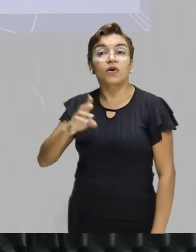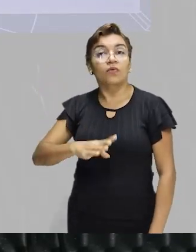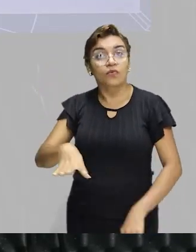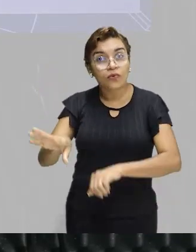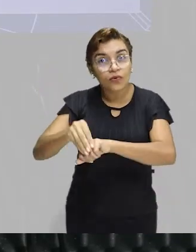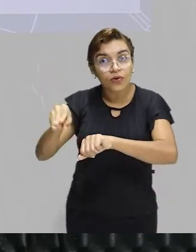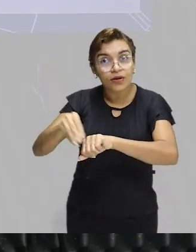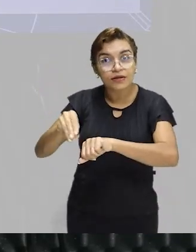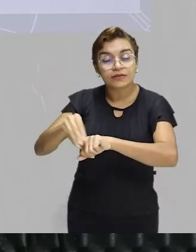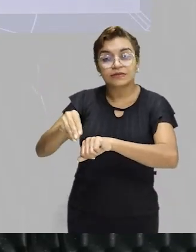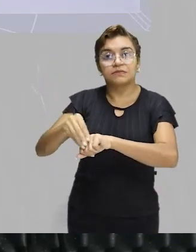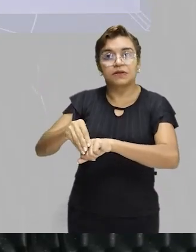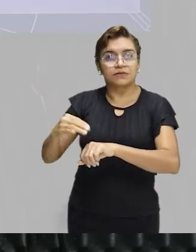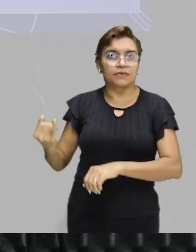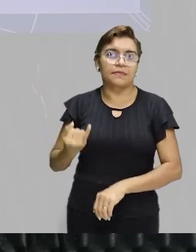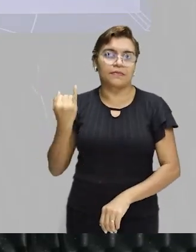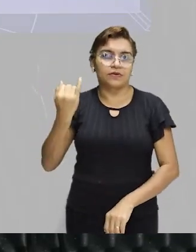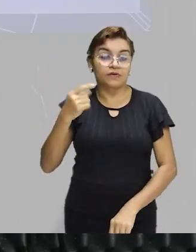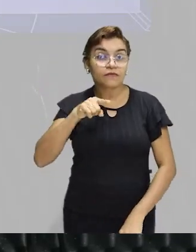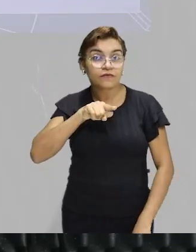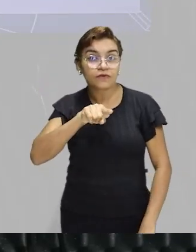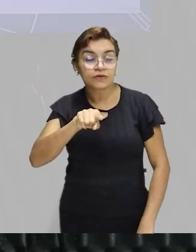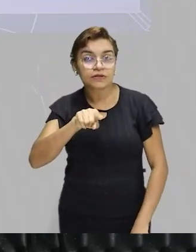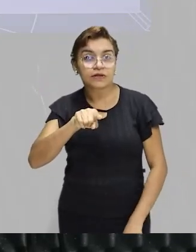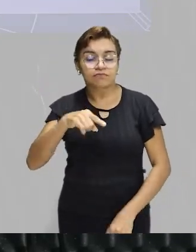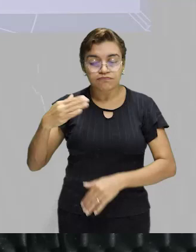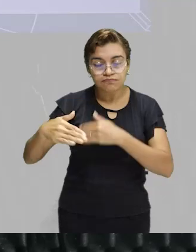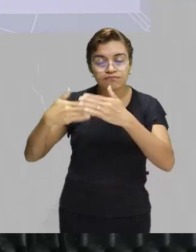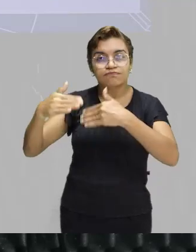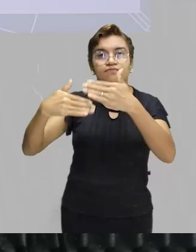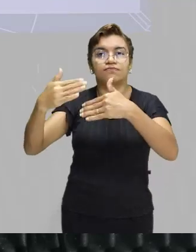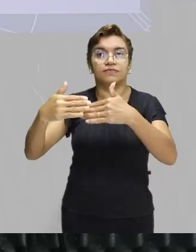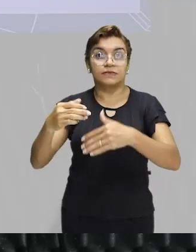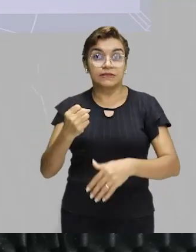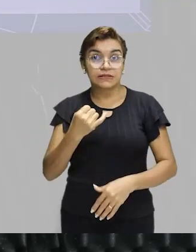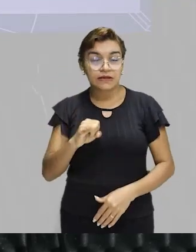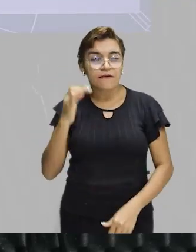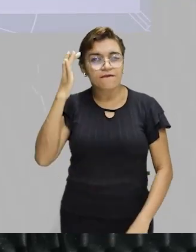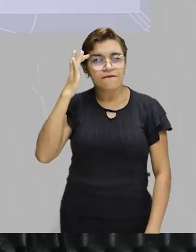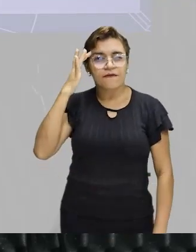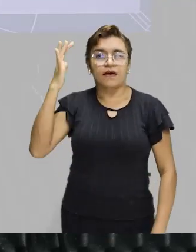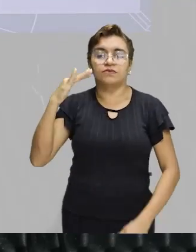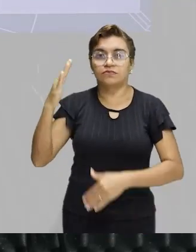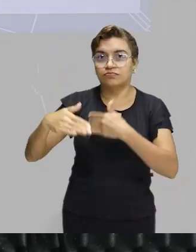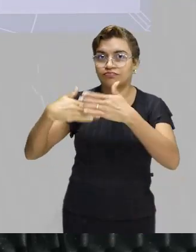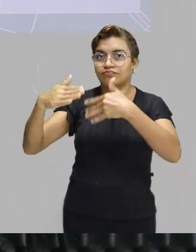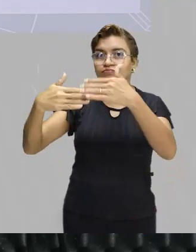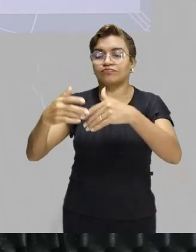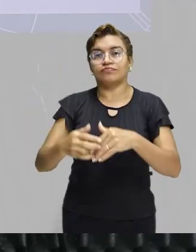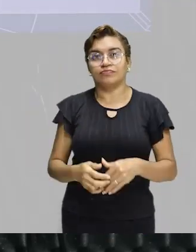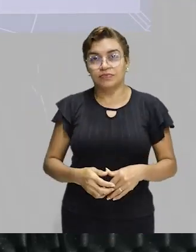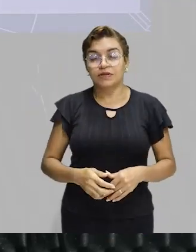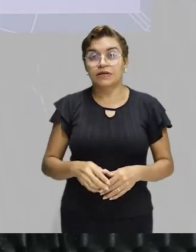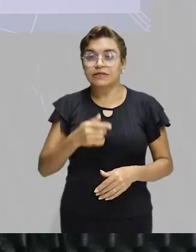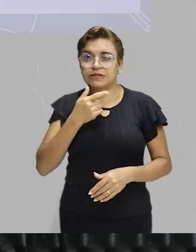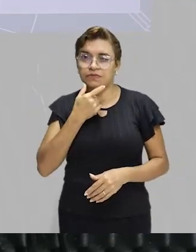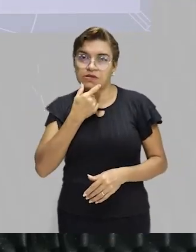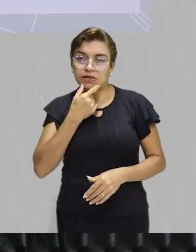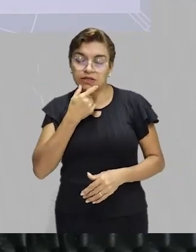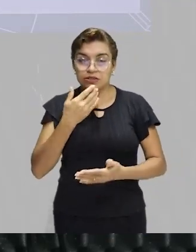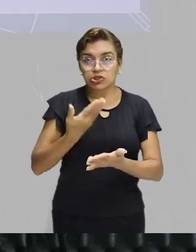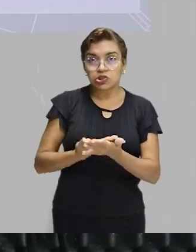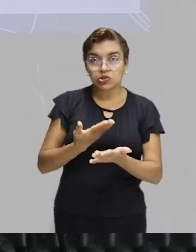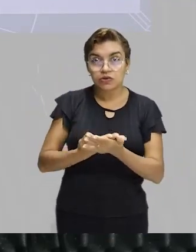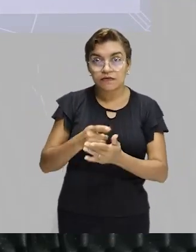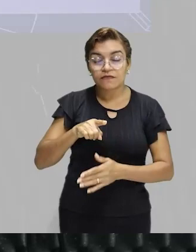Todos vocês, independente do seu desenvolvimento, se você tem uma maior facilidade ou uma menor facilidade em língua inglesa, você tem